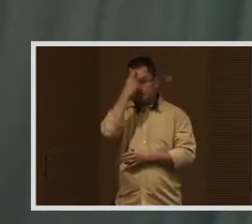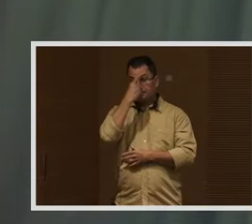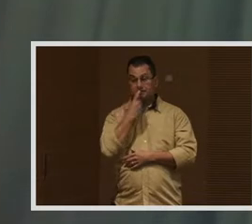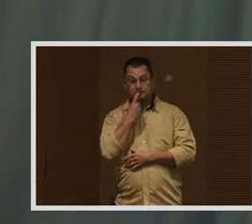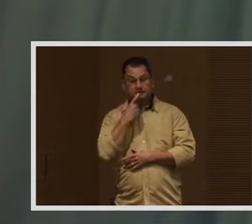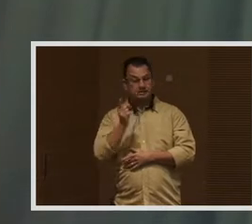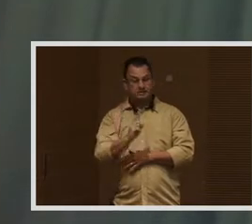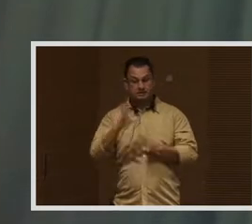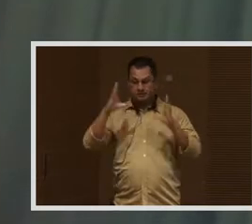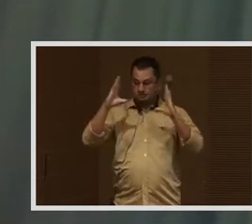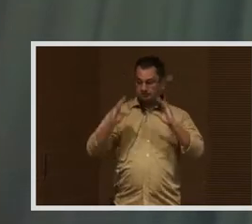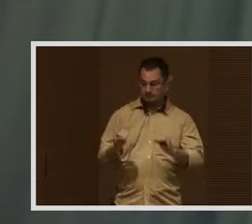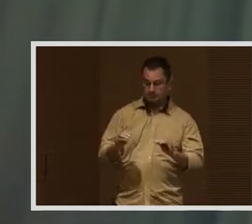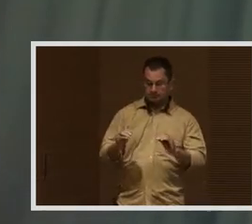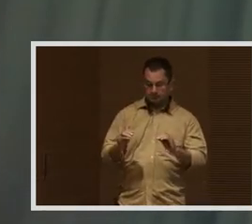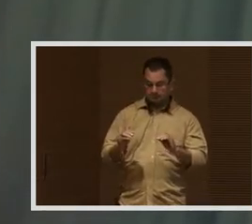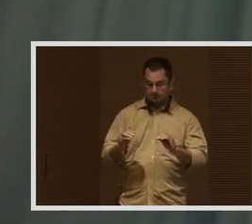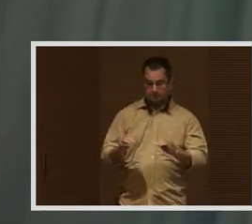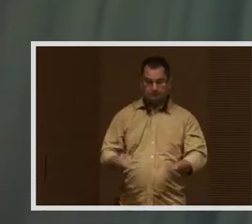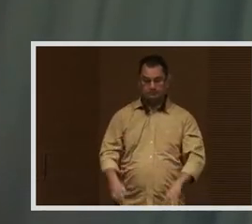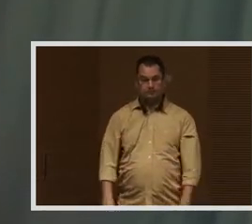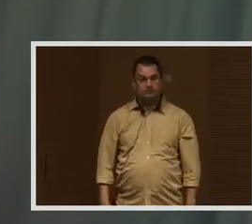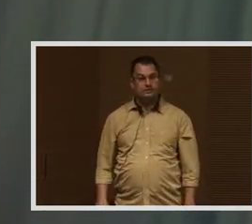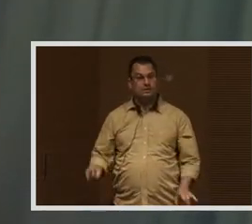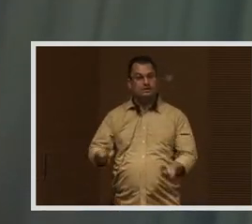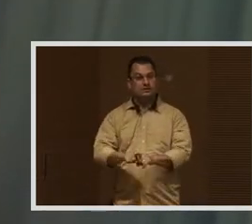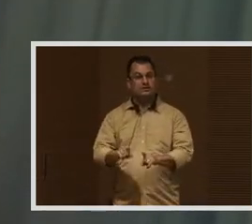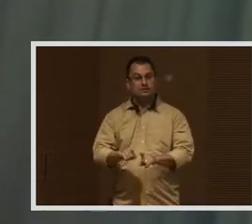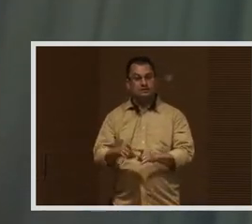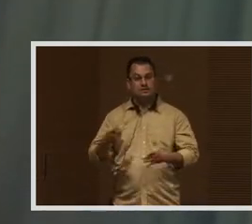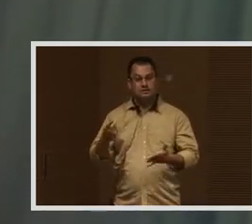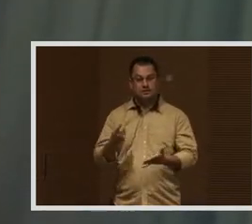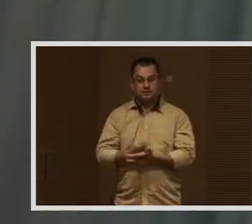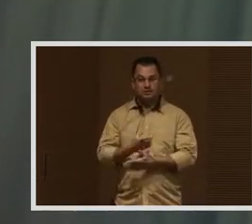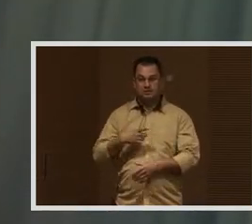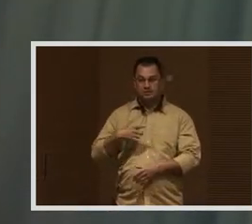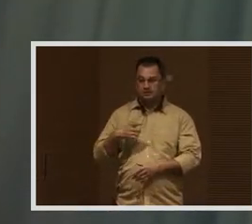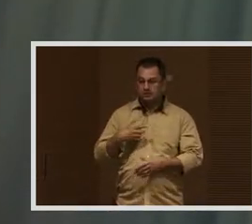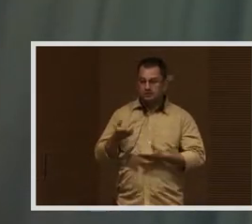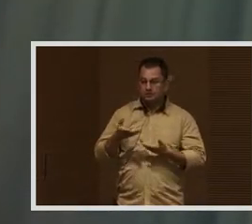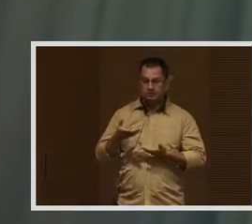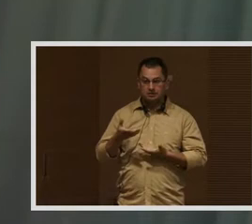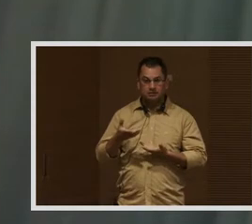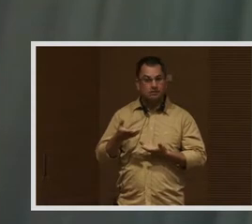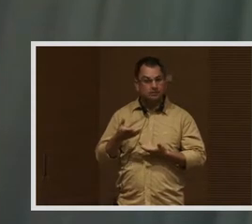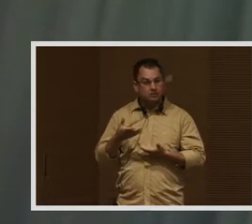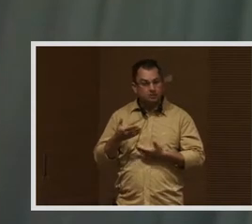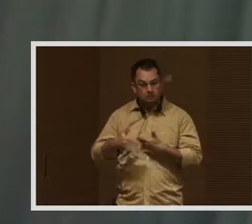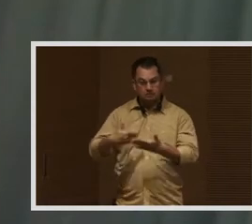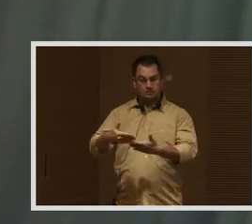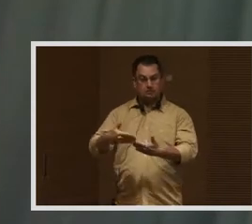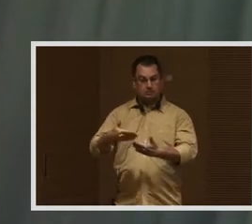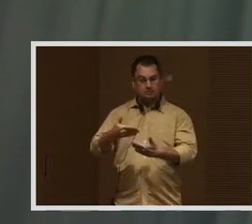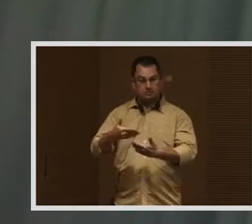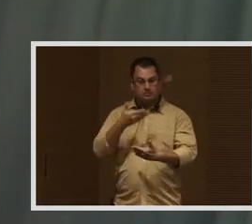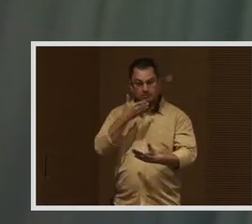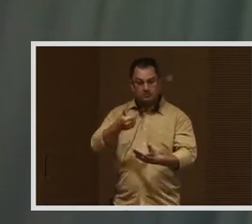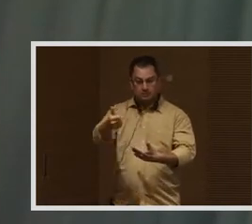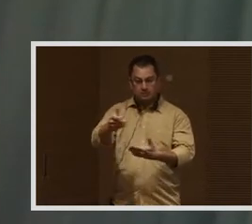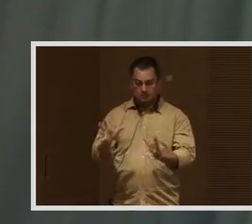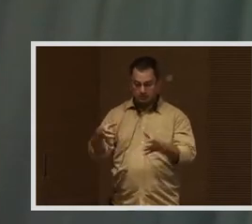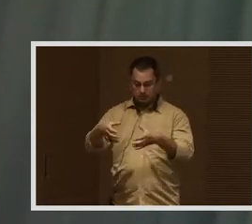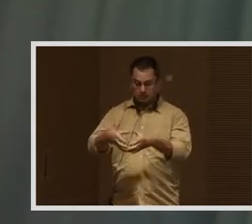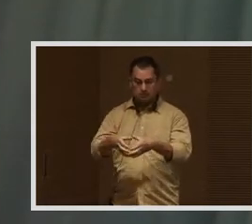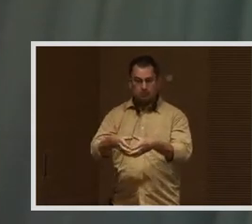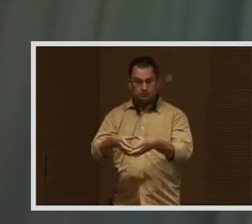se foi. Ocorre que também há um nascimento em curso. E não há lugar melhor que uma comunidade